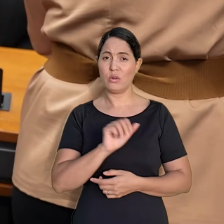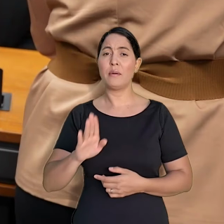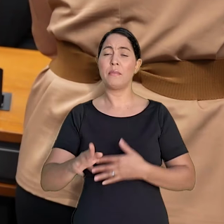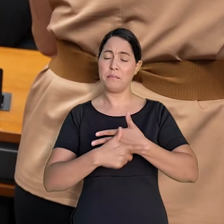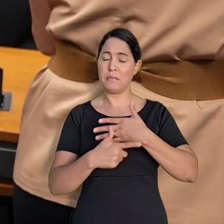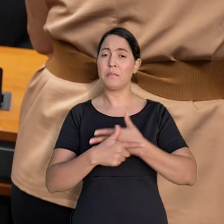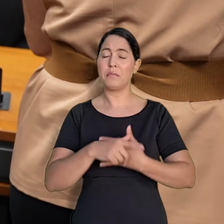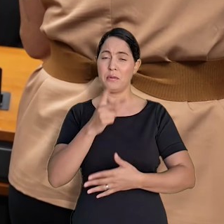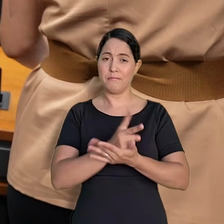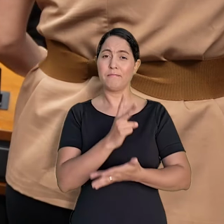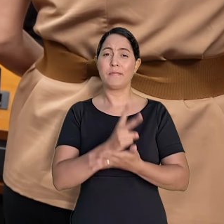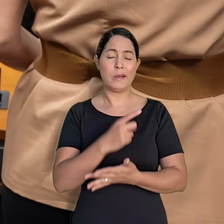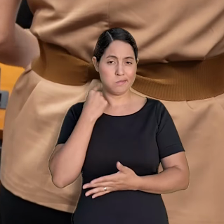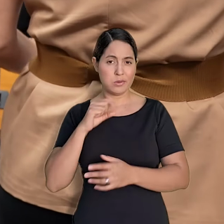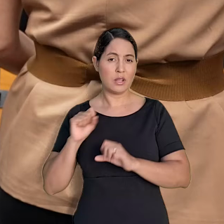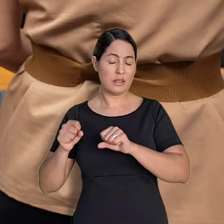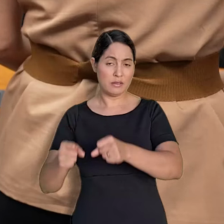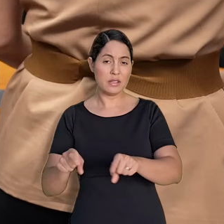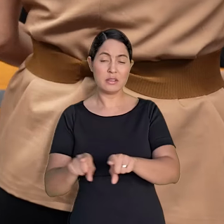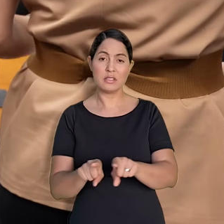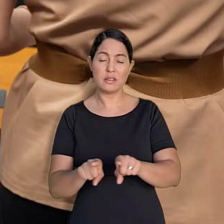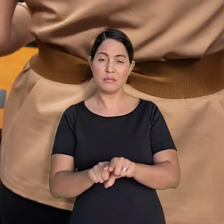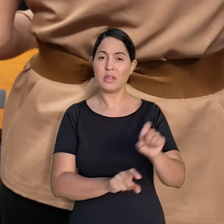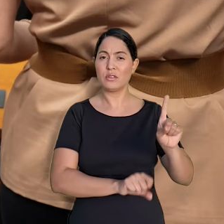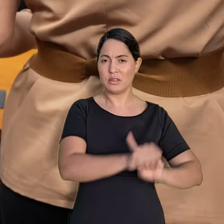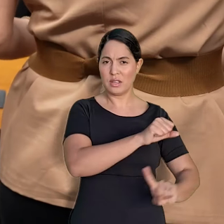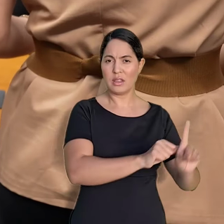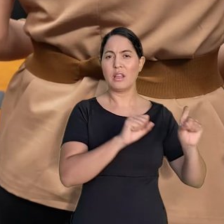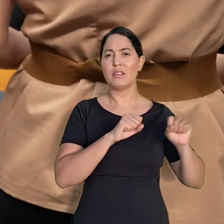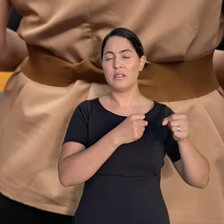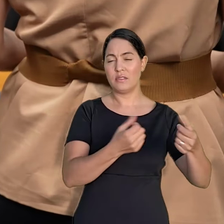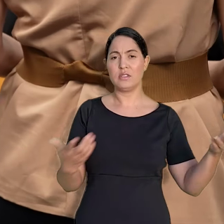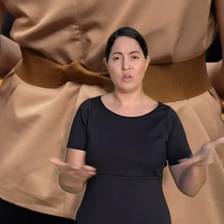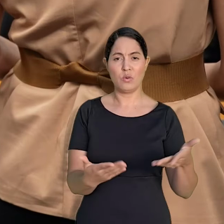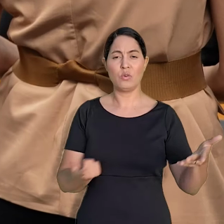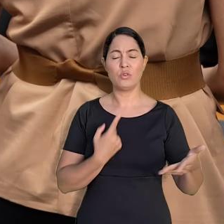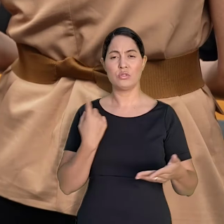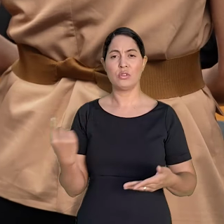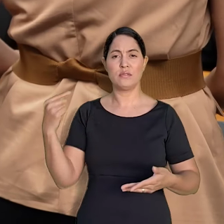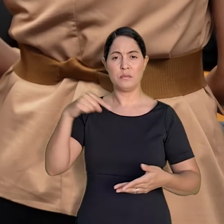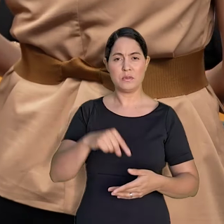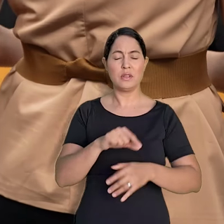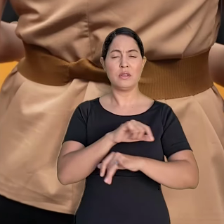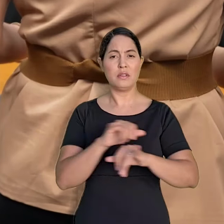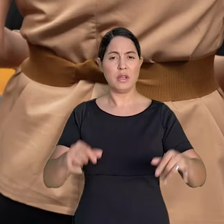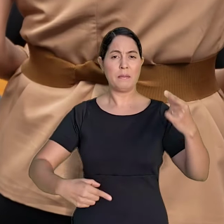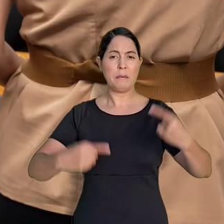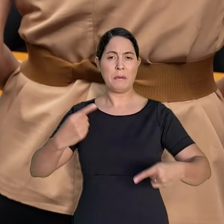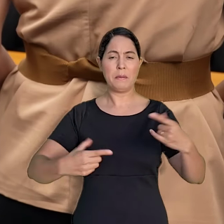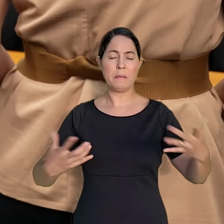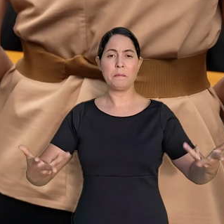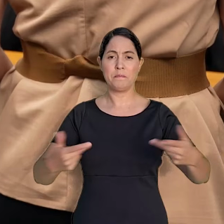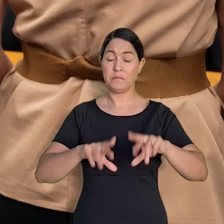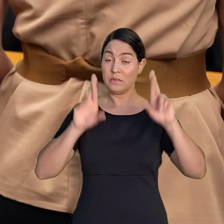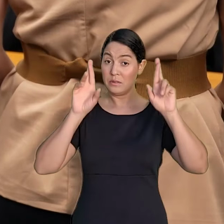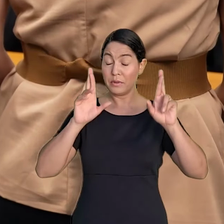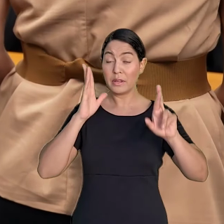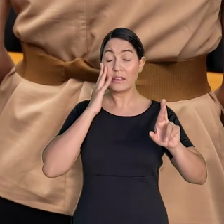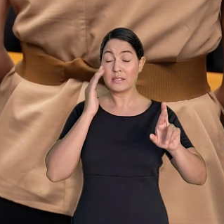Brasil, não só de defesa da advocacia, mas também de defesa da sociedade. Então, que esse debate seja produtivo e em breve, quem